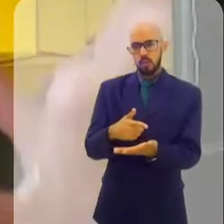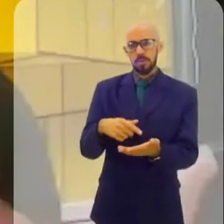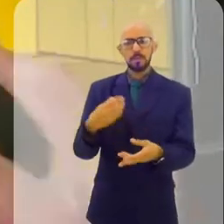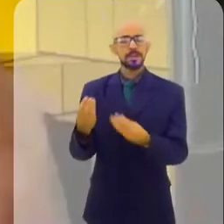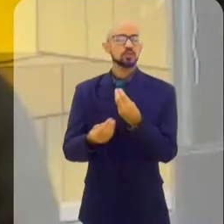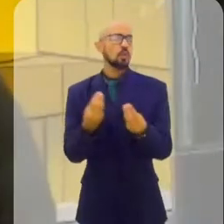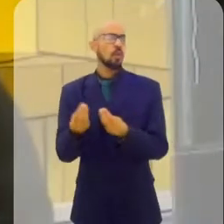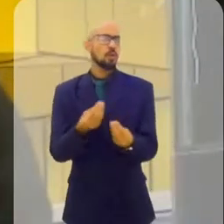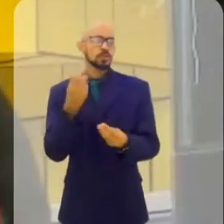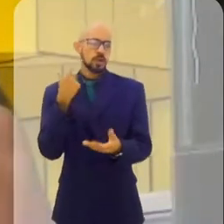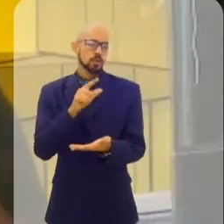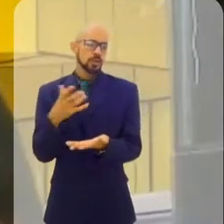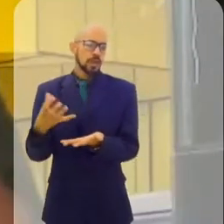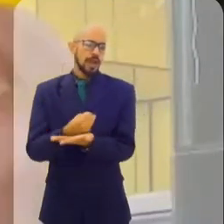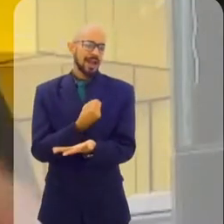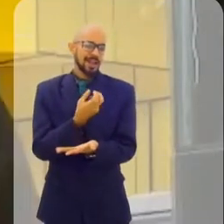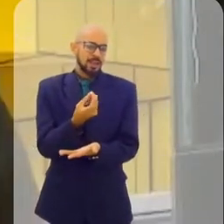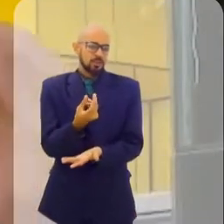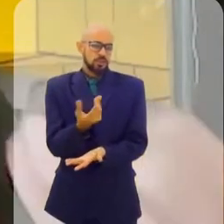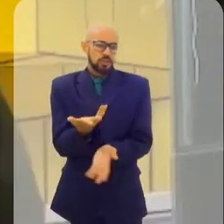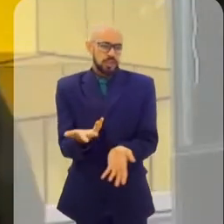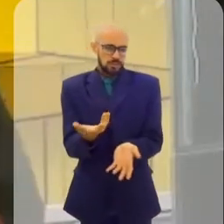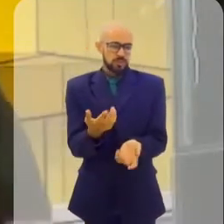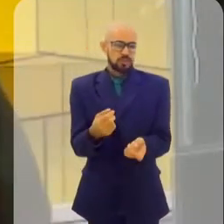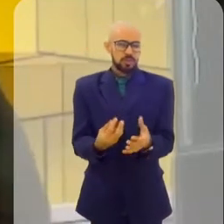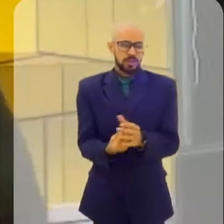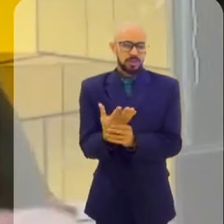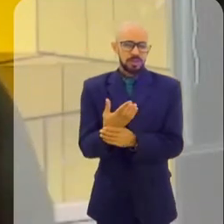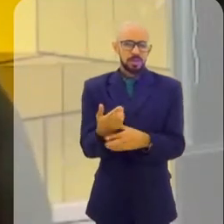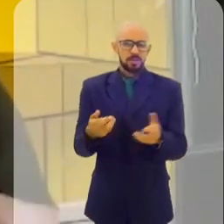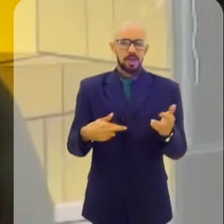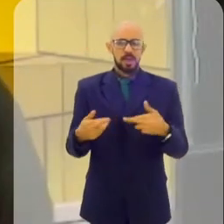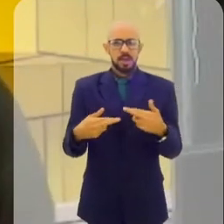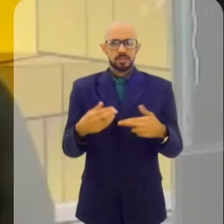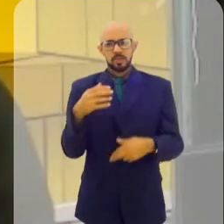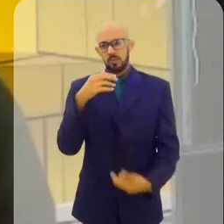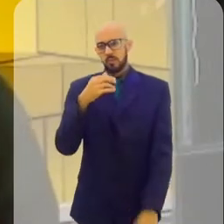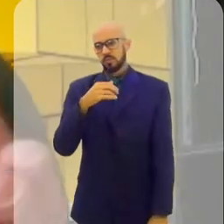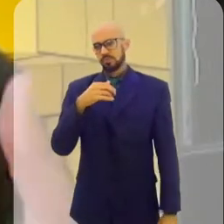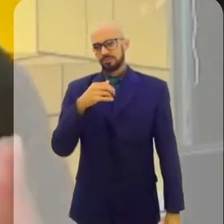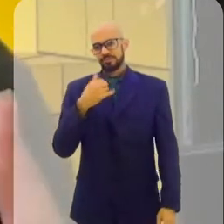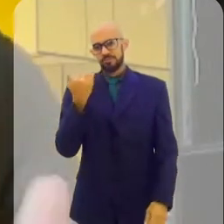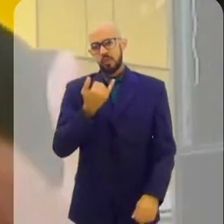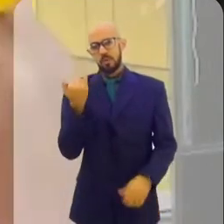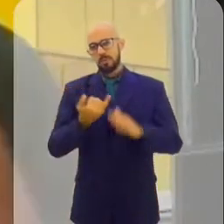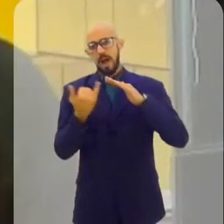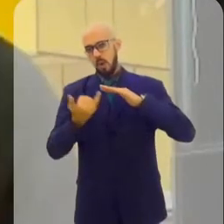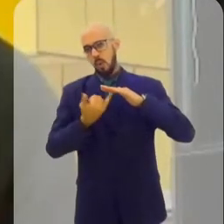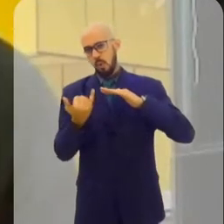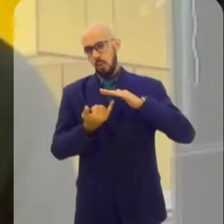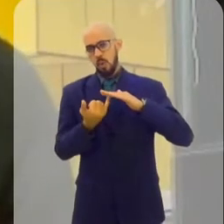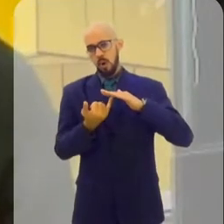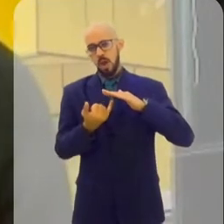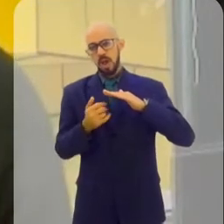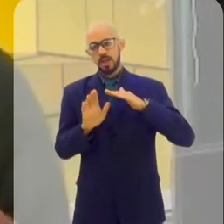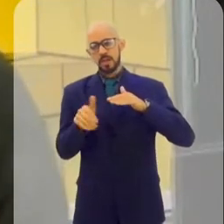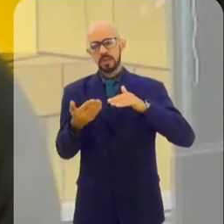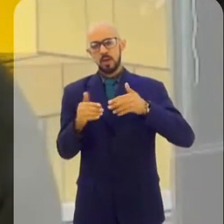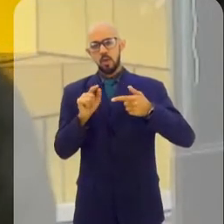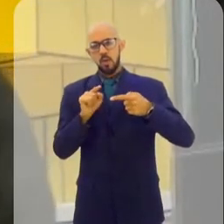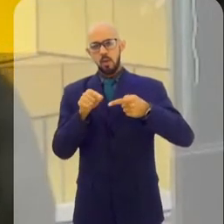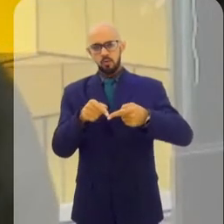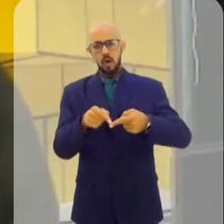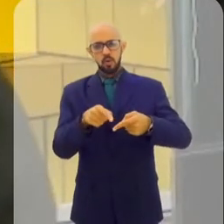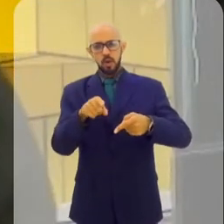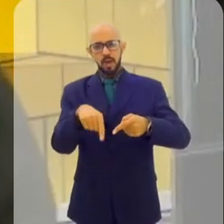Então, como é que você monetiza isso? Isso acaba gerando também relações muito informais. E aí, com foco no estudo,